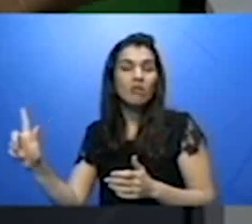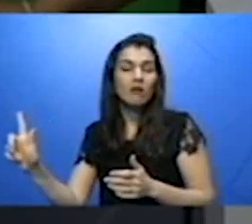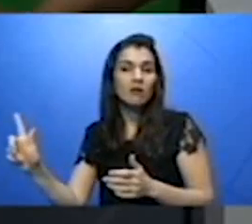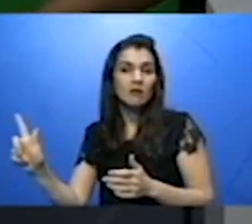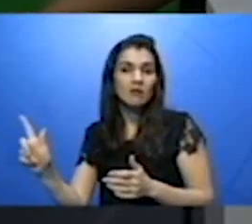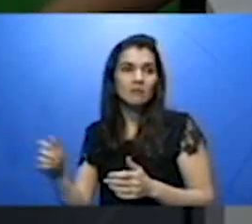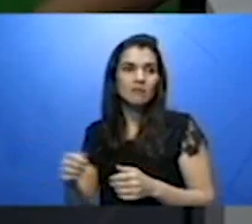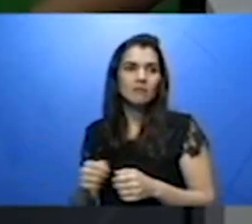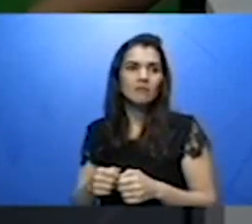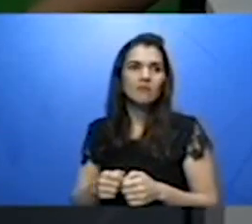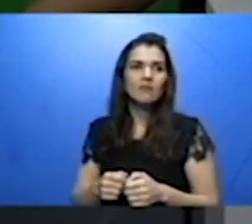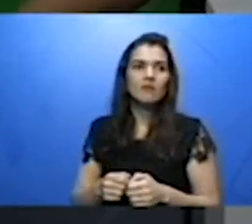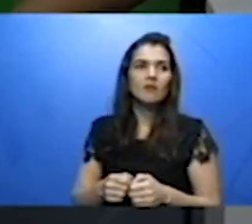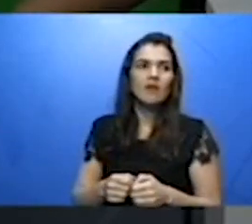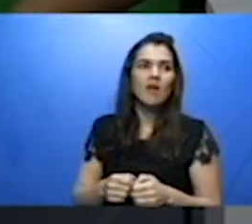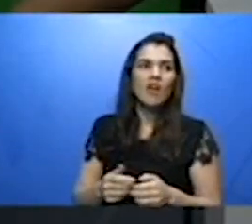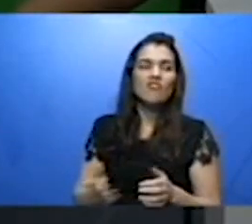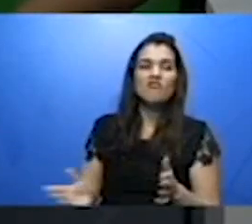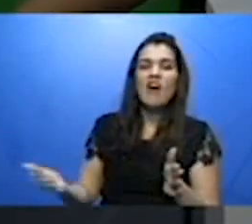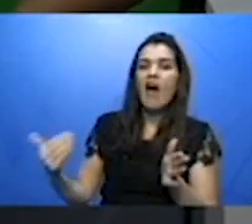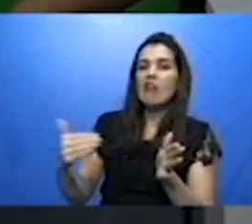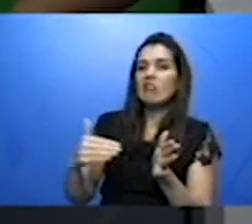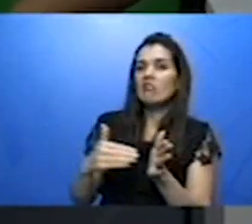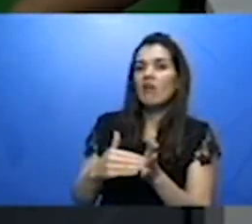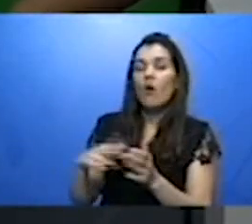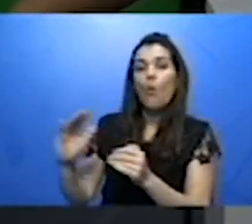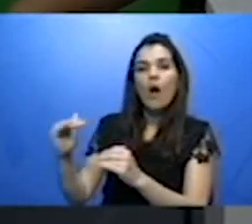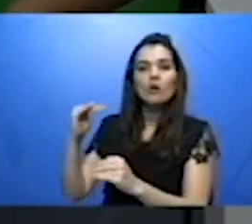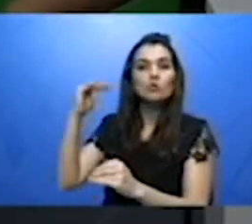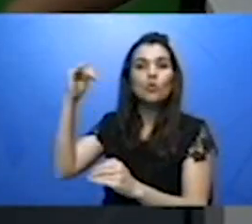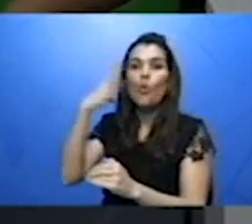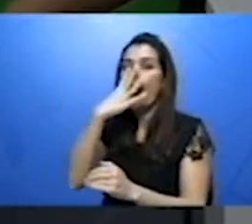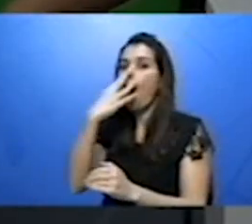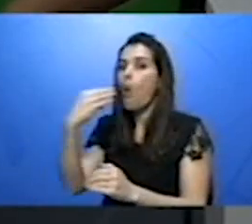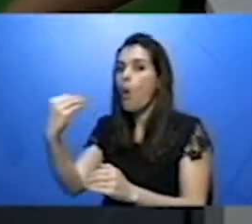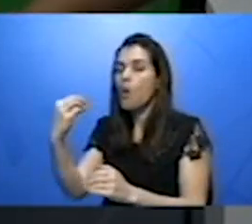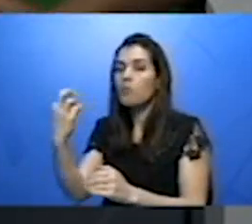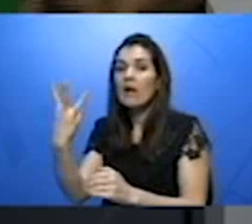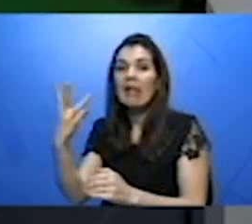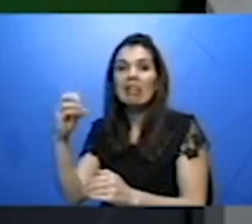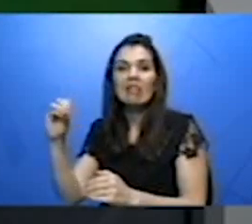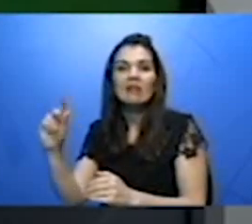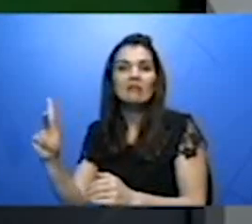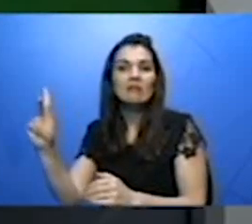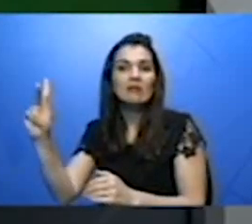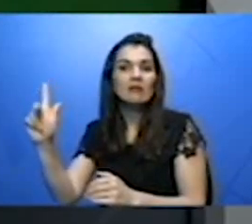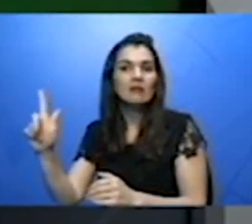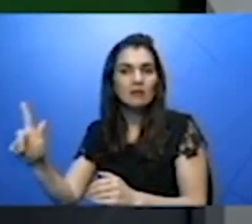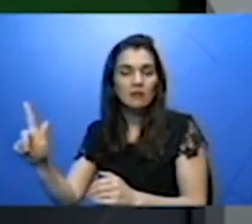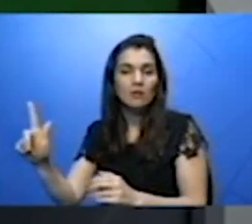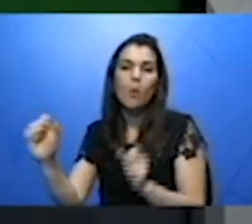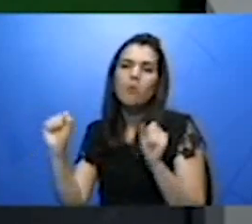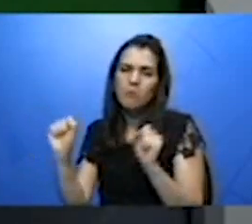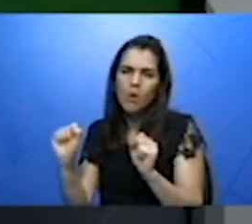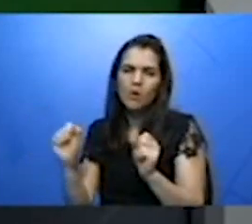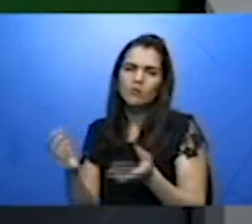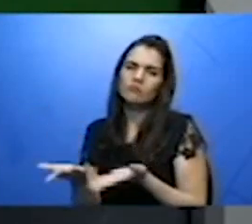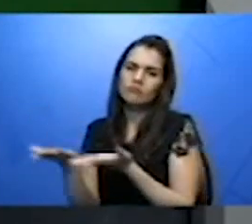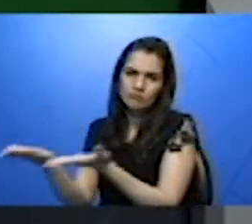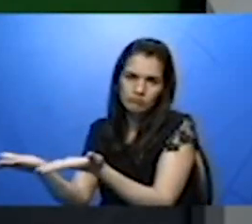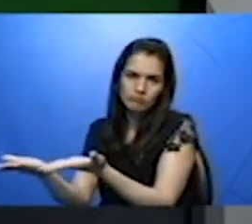quilogramas ou seja sai daqui vai até o peso de um adulto ao peso final que é 30 kg certo então é possível